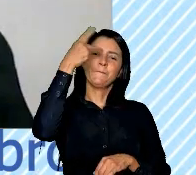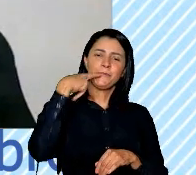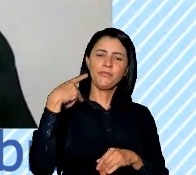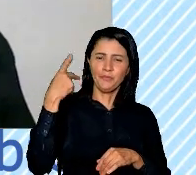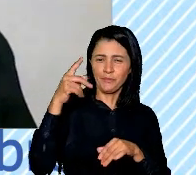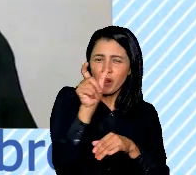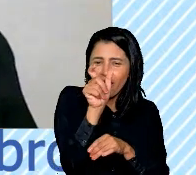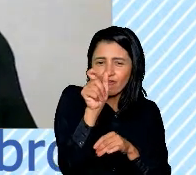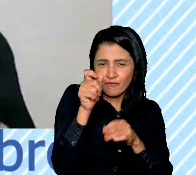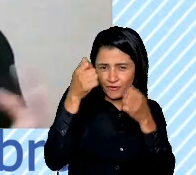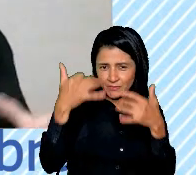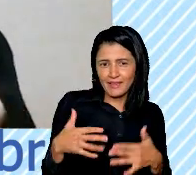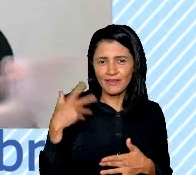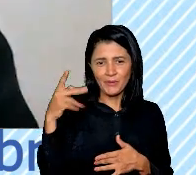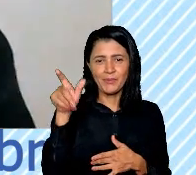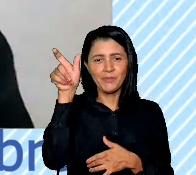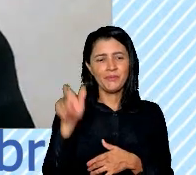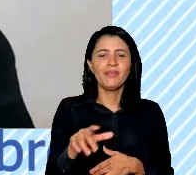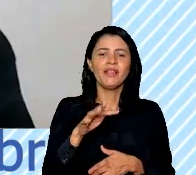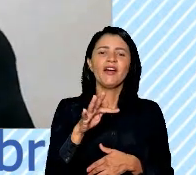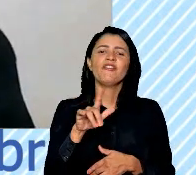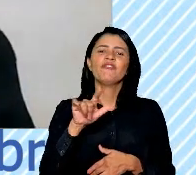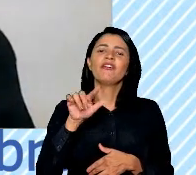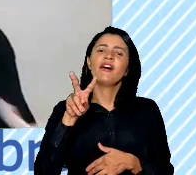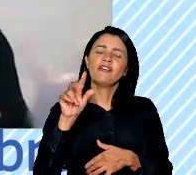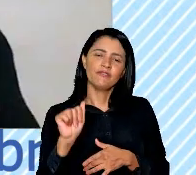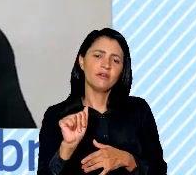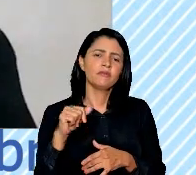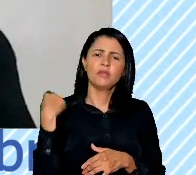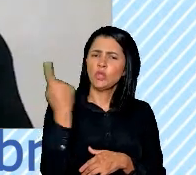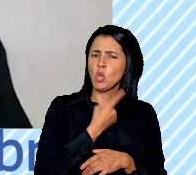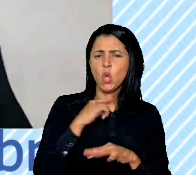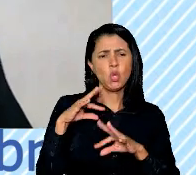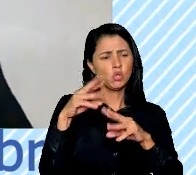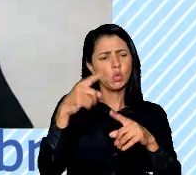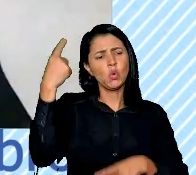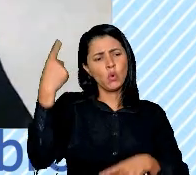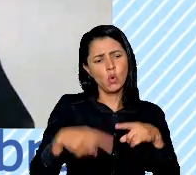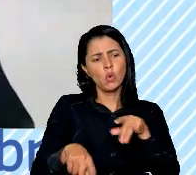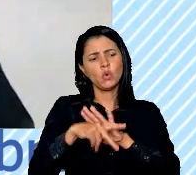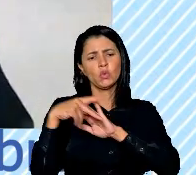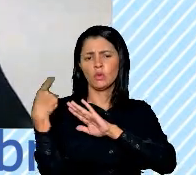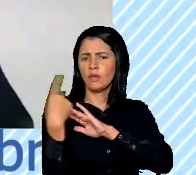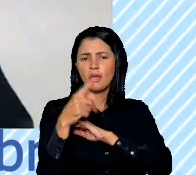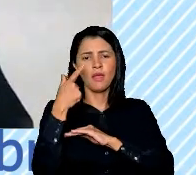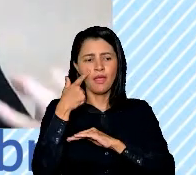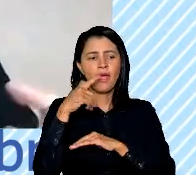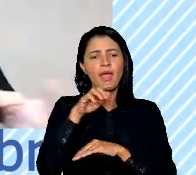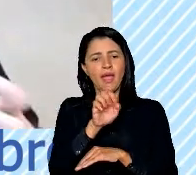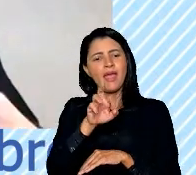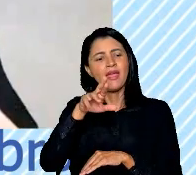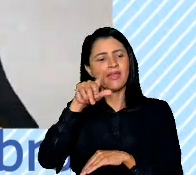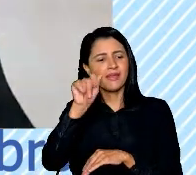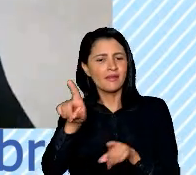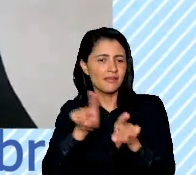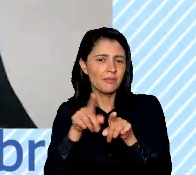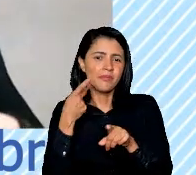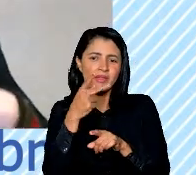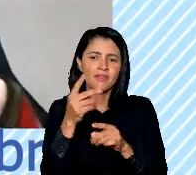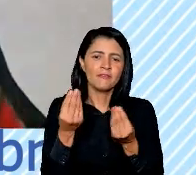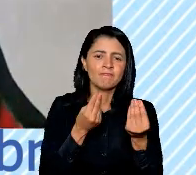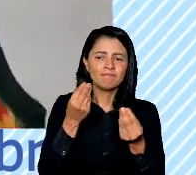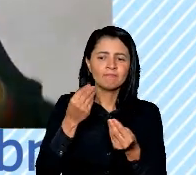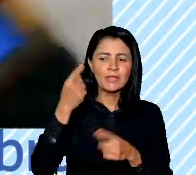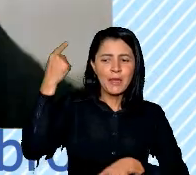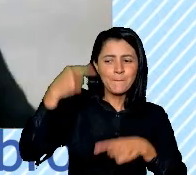aqui pela doutora Flávia. A política, todos nós somos políticos, a vereadora Érica também falou isso. A política no